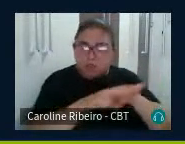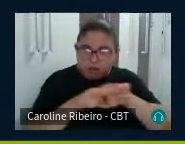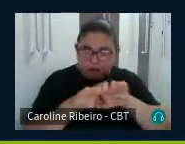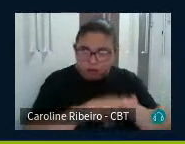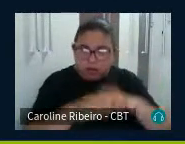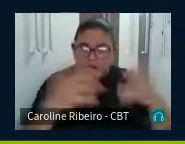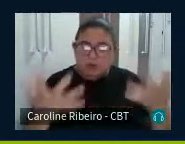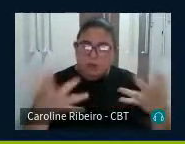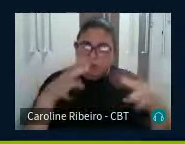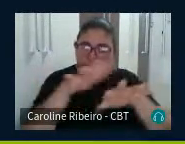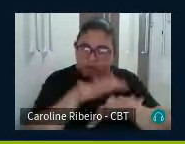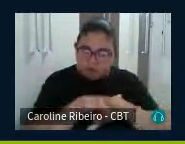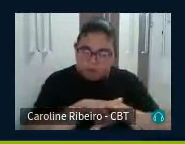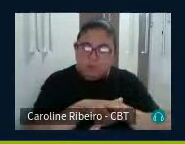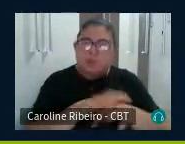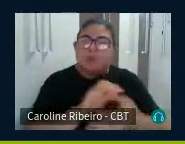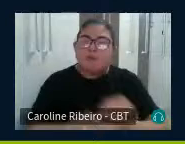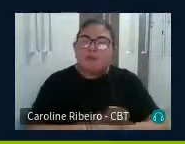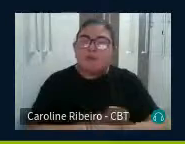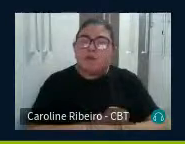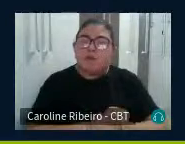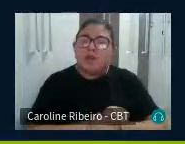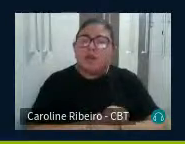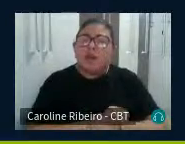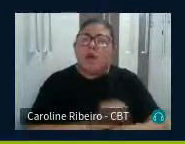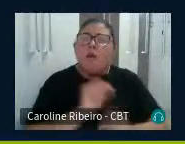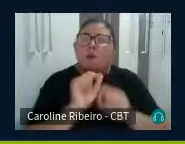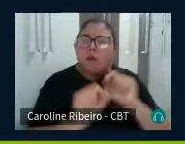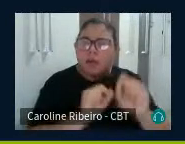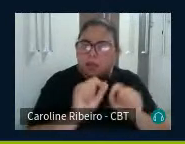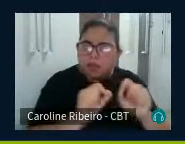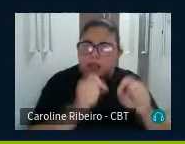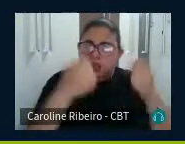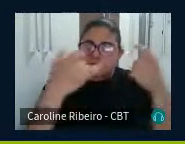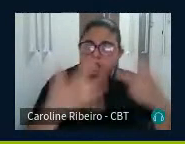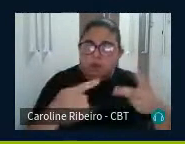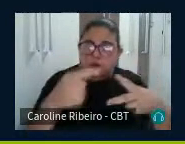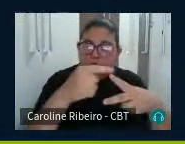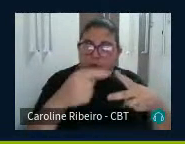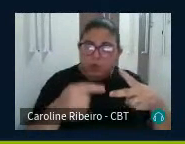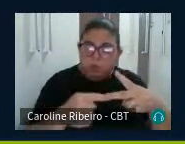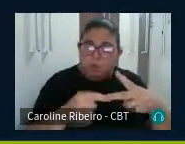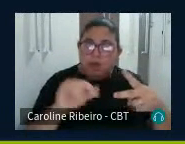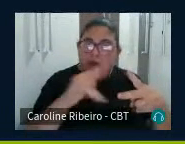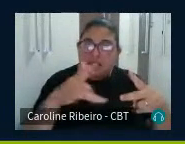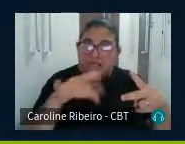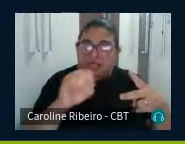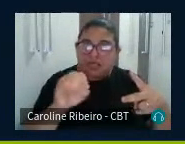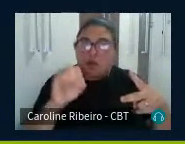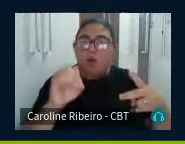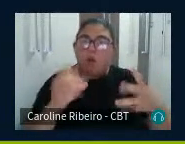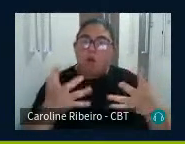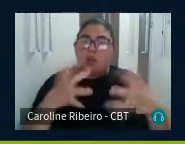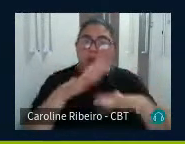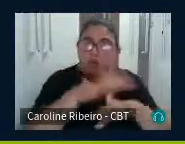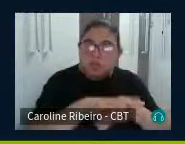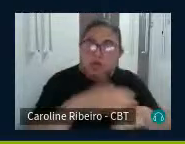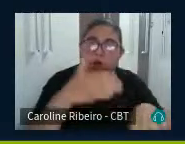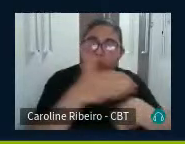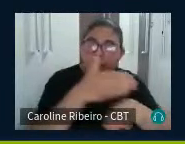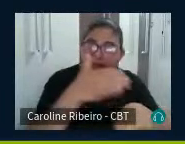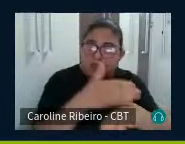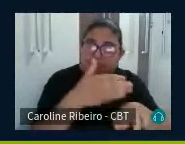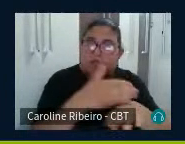ações e concepções inclusivas, destacamos duas. Ações inclusivas que promovem o acesso e a participação,